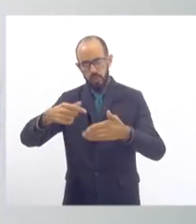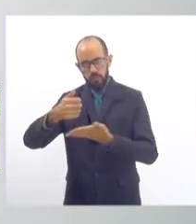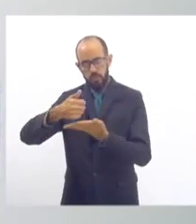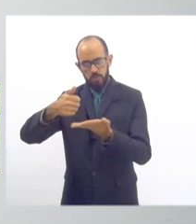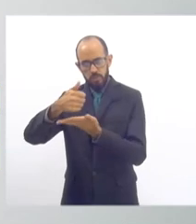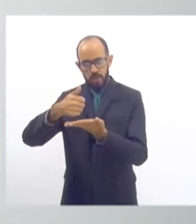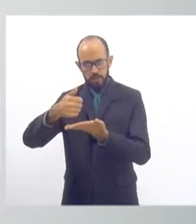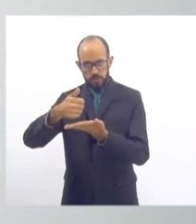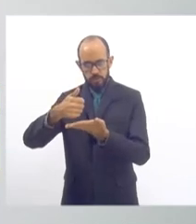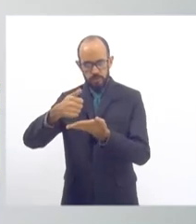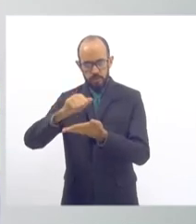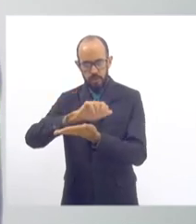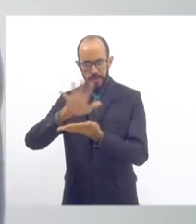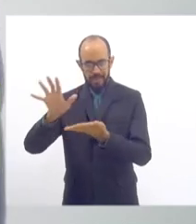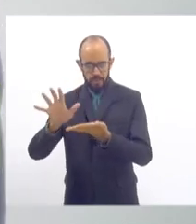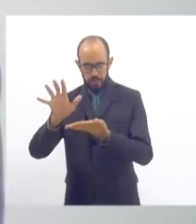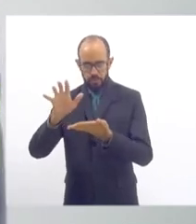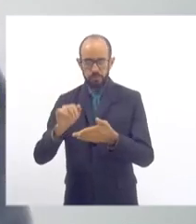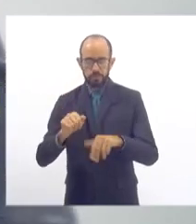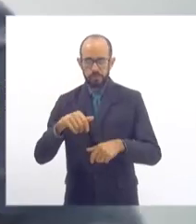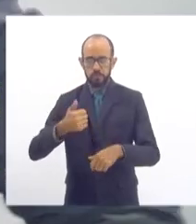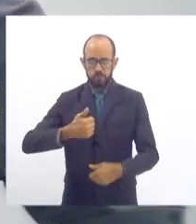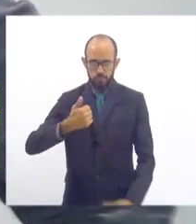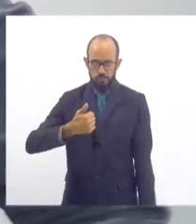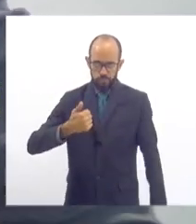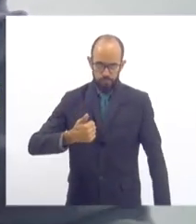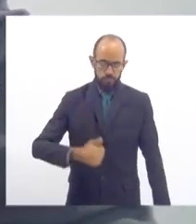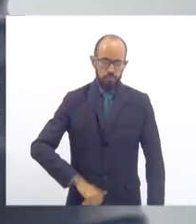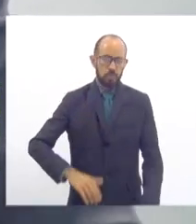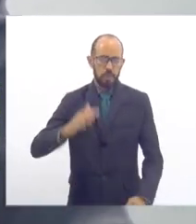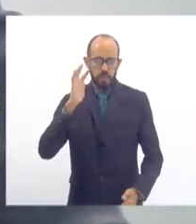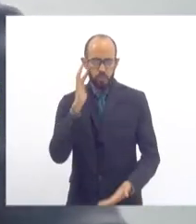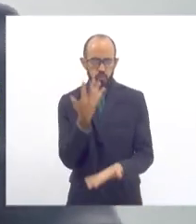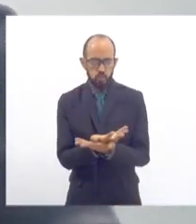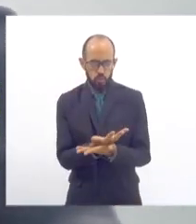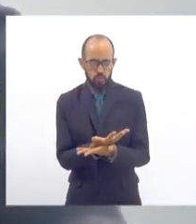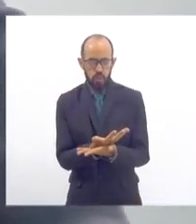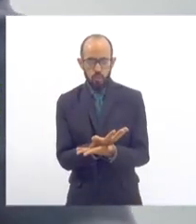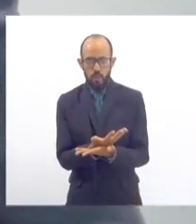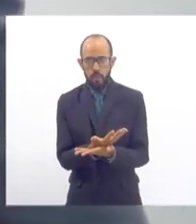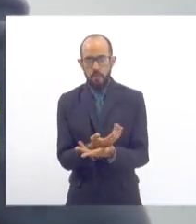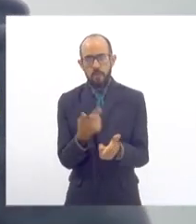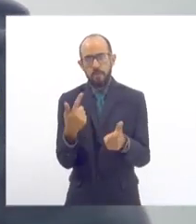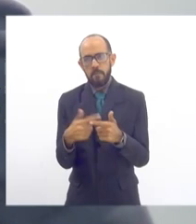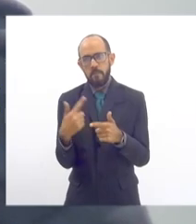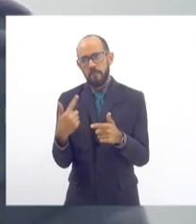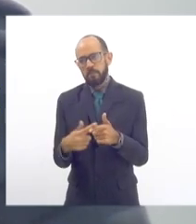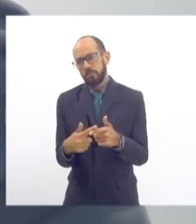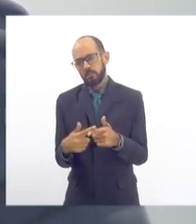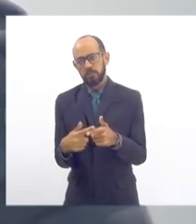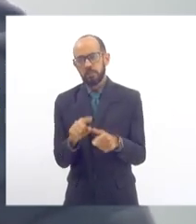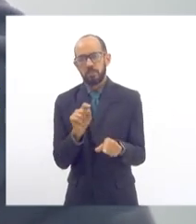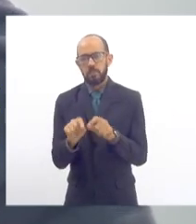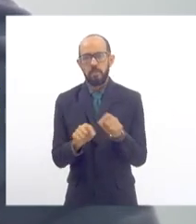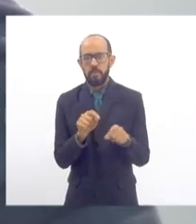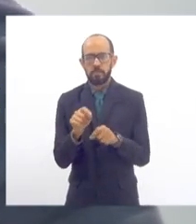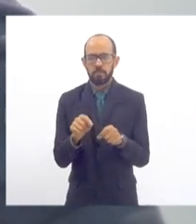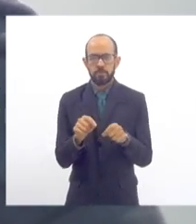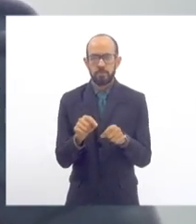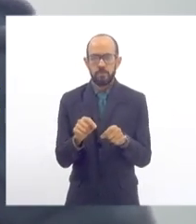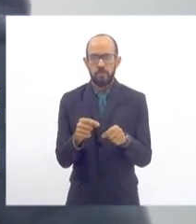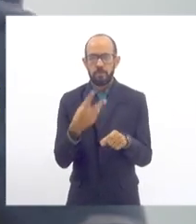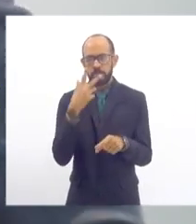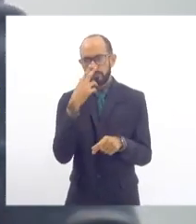ampla. Então, esse é o primeiro encaminhamento que a gente vai fazer daqui, porque, assim, vamos colocar a realidade, ao que